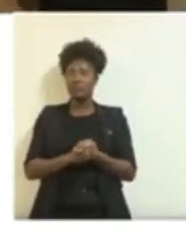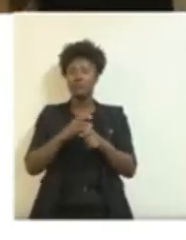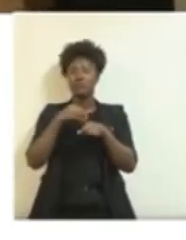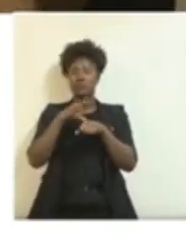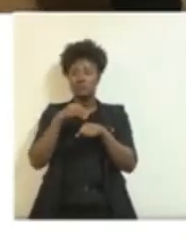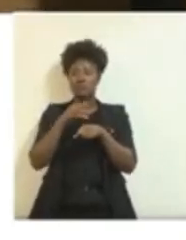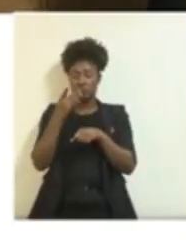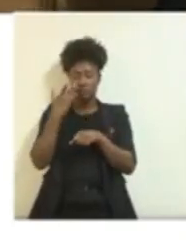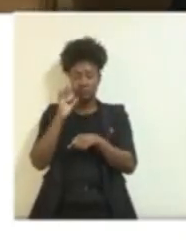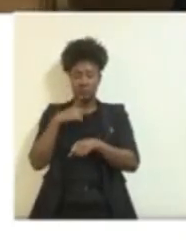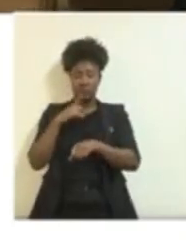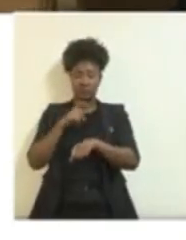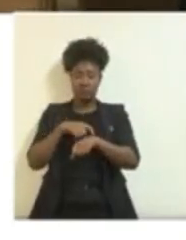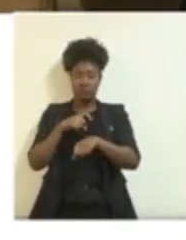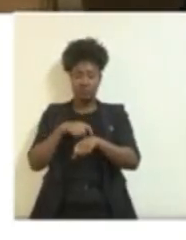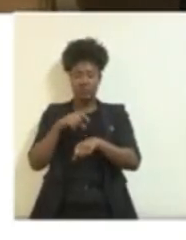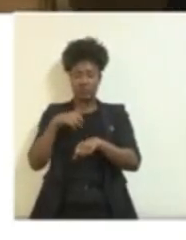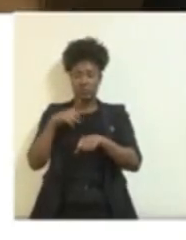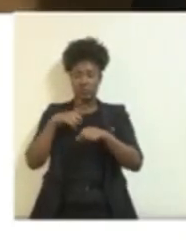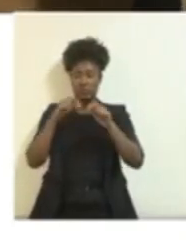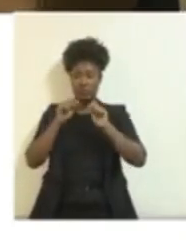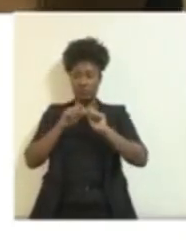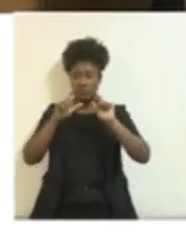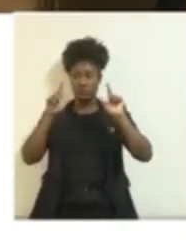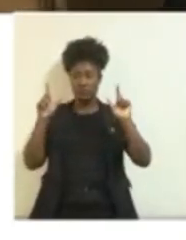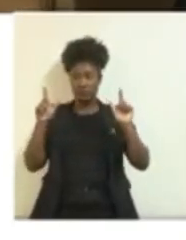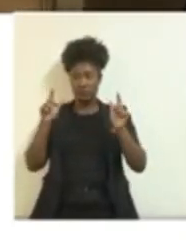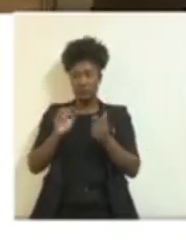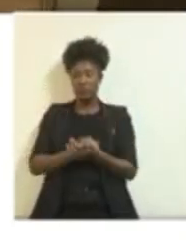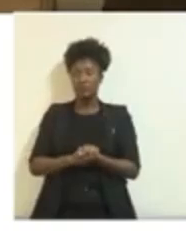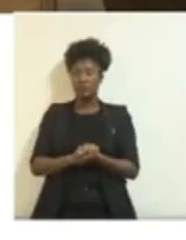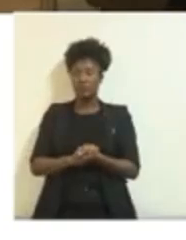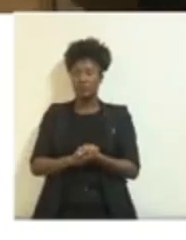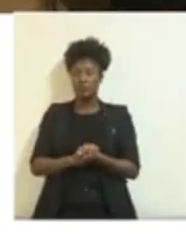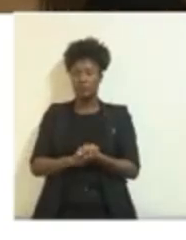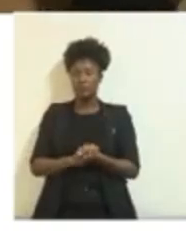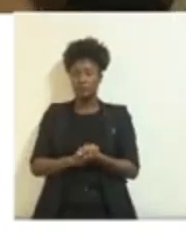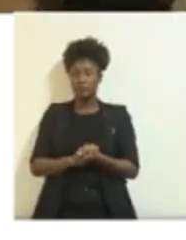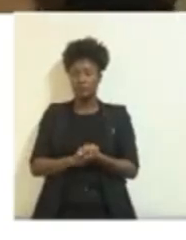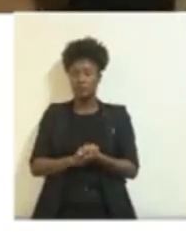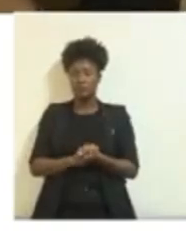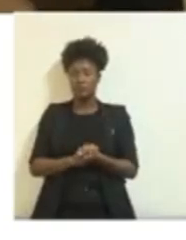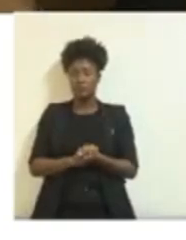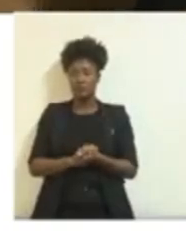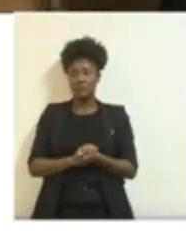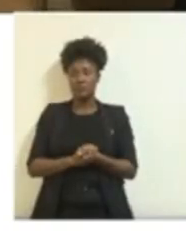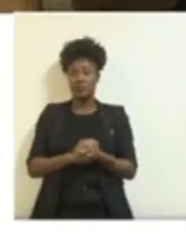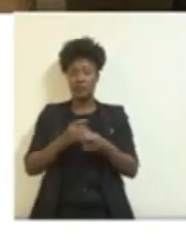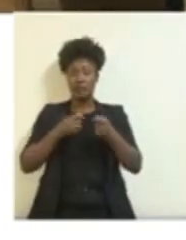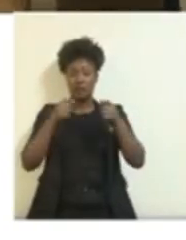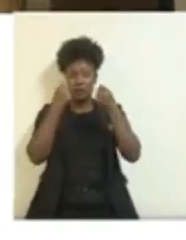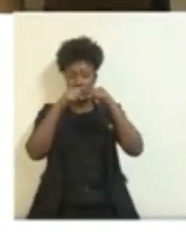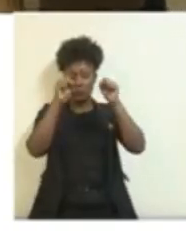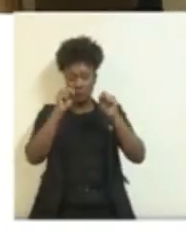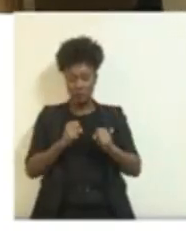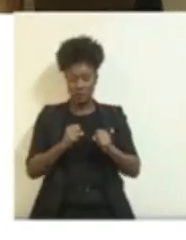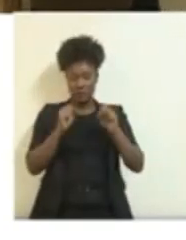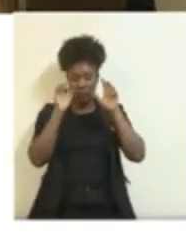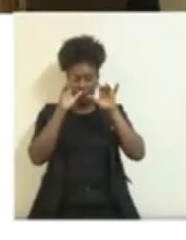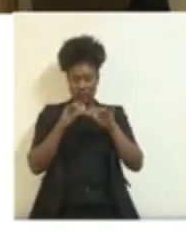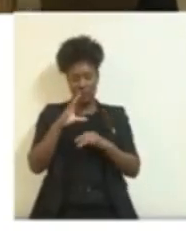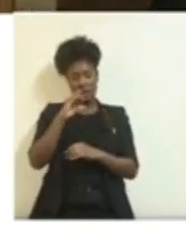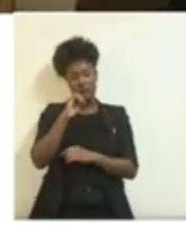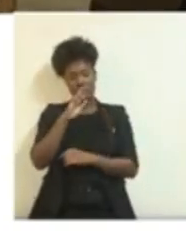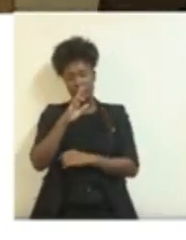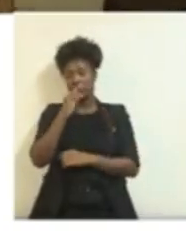Sugestões. Não sei se vai ter tempo, mas eu vou deixar aqui. O governo do Estado do Rio Grande do Sul. Realizar a validação sistemática do CAR. Não fez. Propor